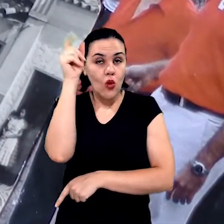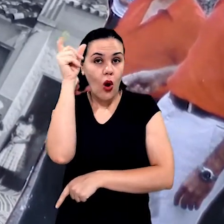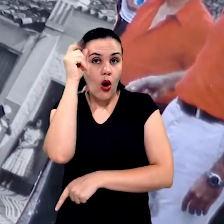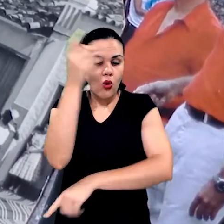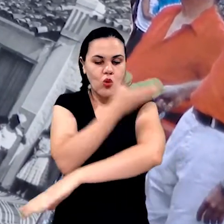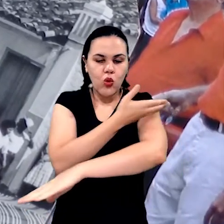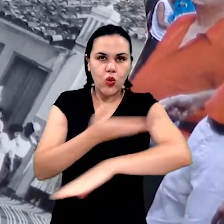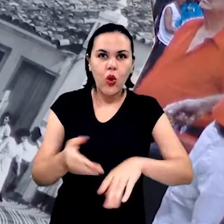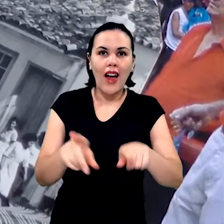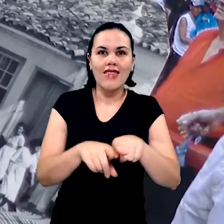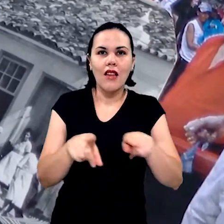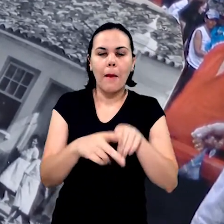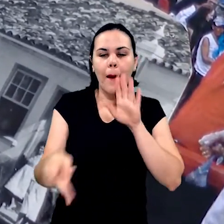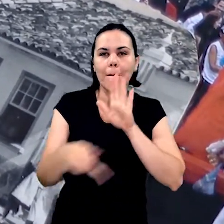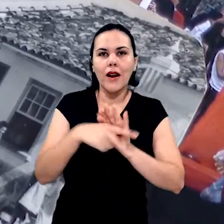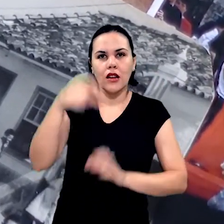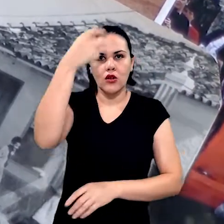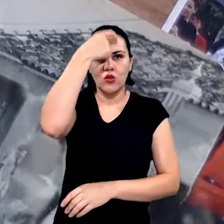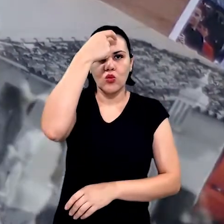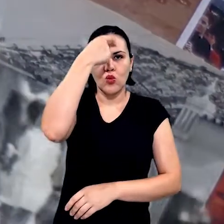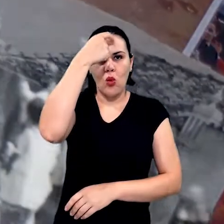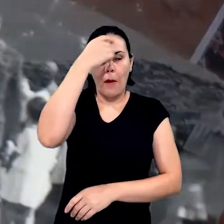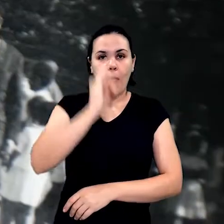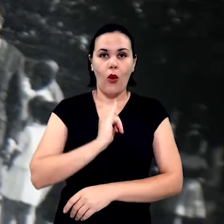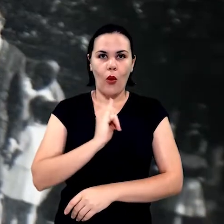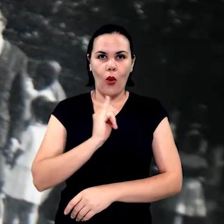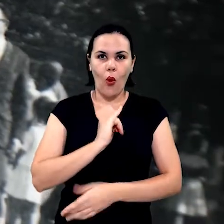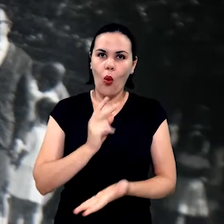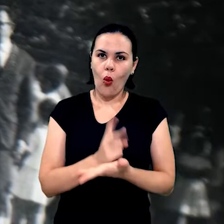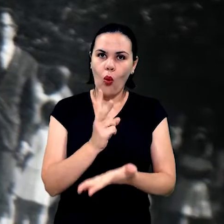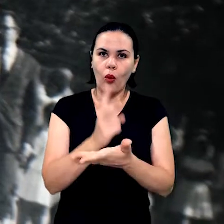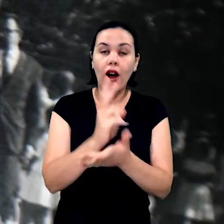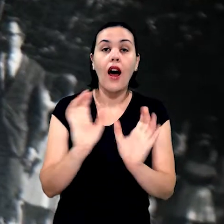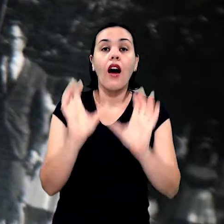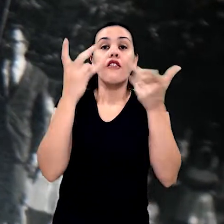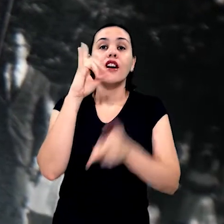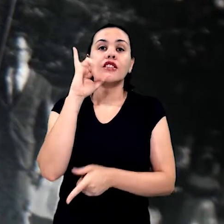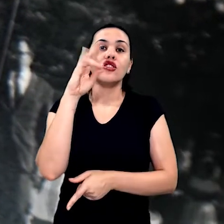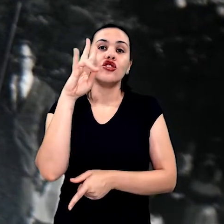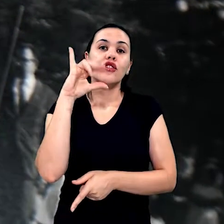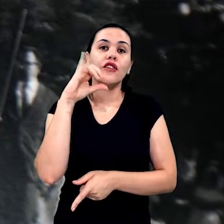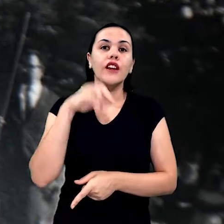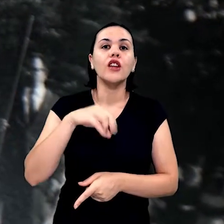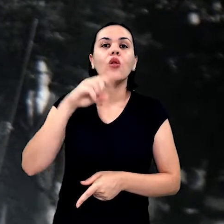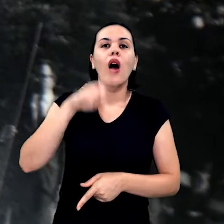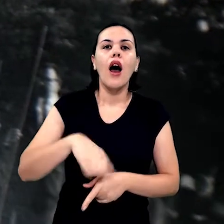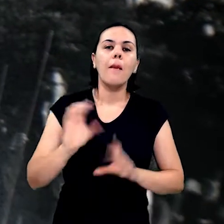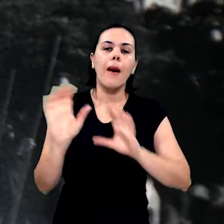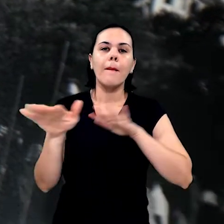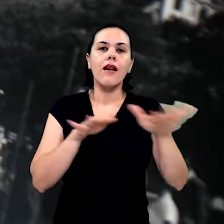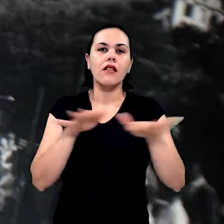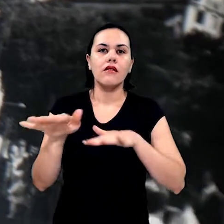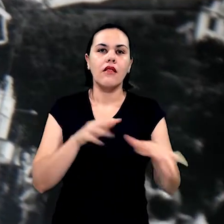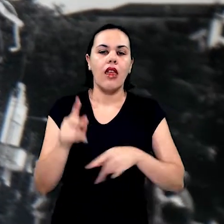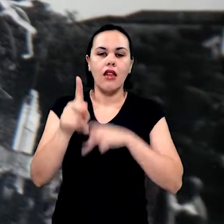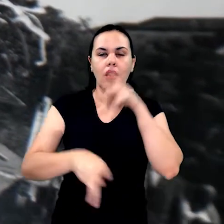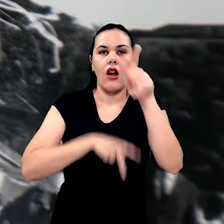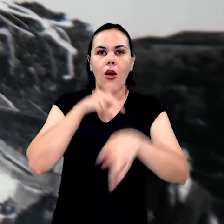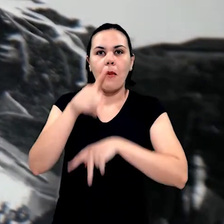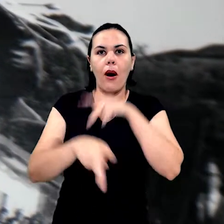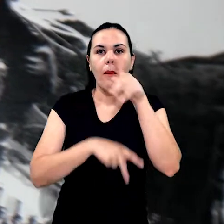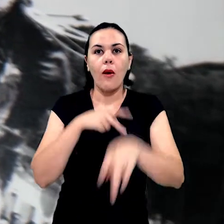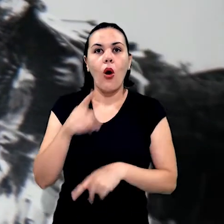cultura e preservando a sua memória e identidade. A Festa do Divino é uma manifestação popular de culto ao Espírito